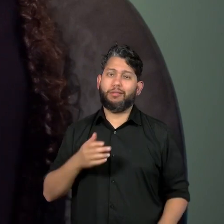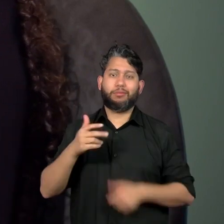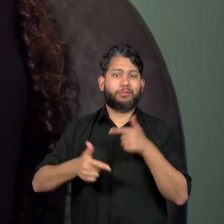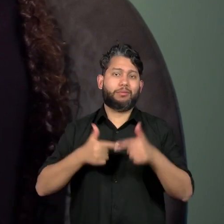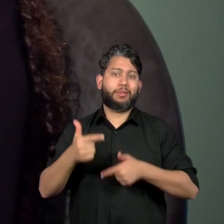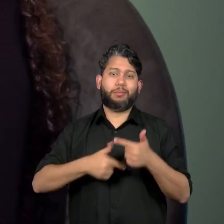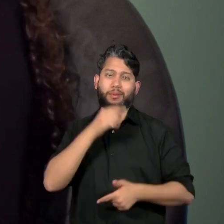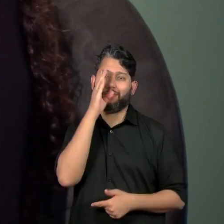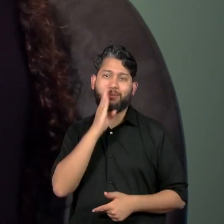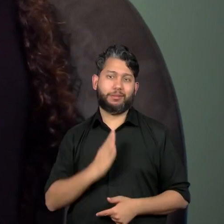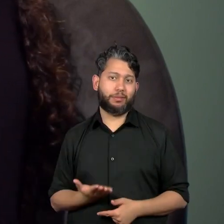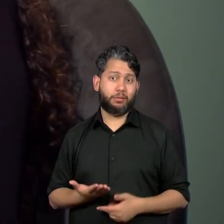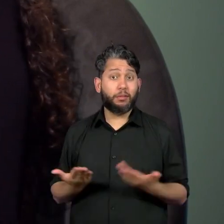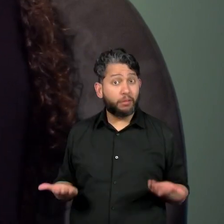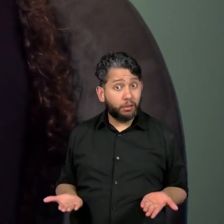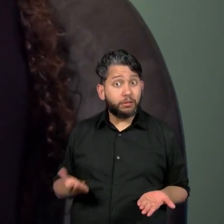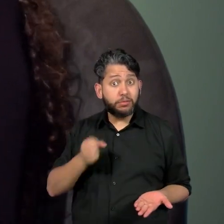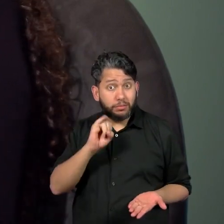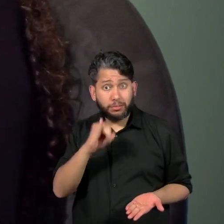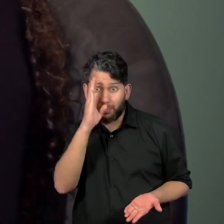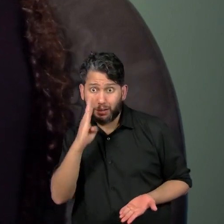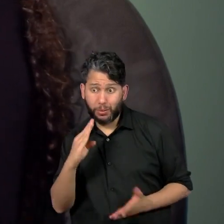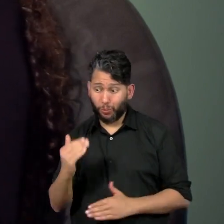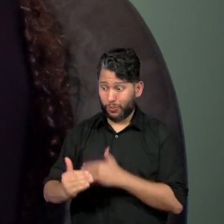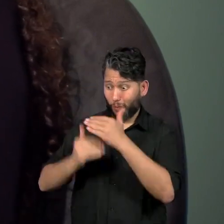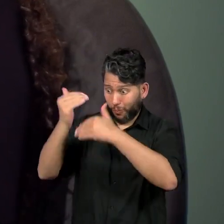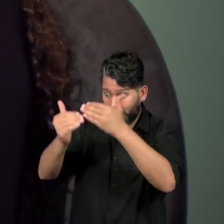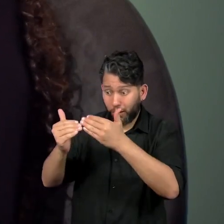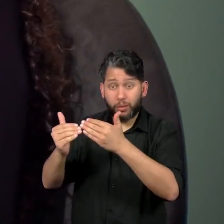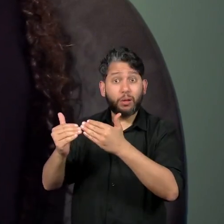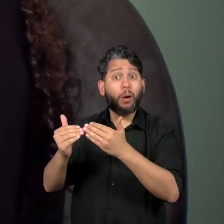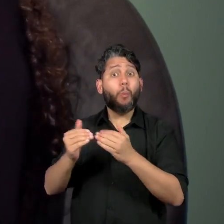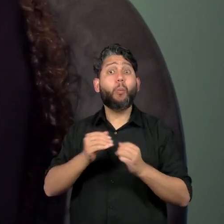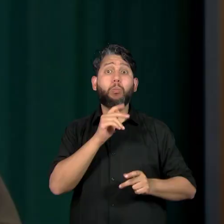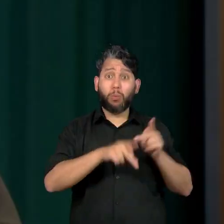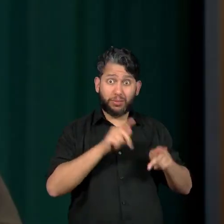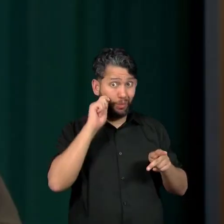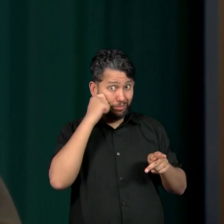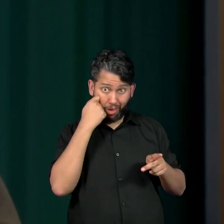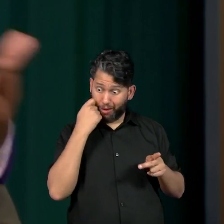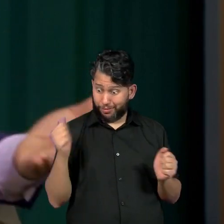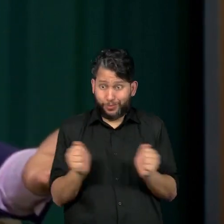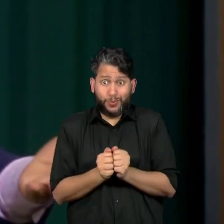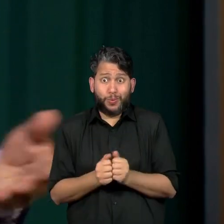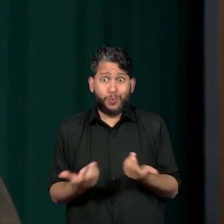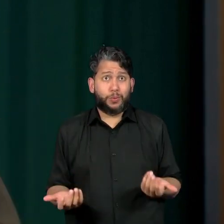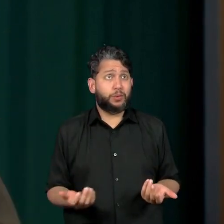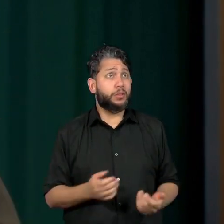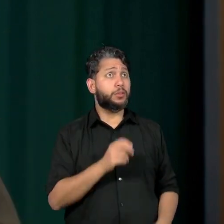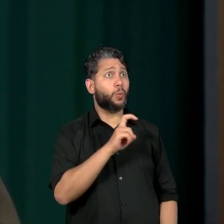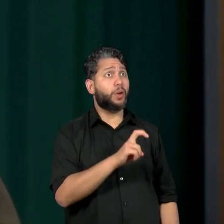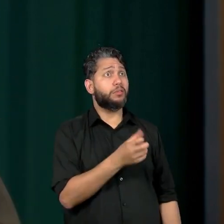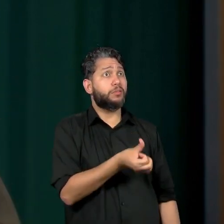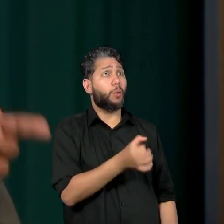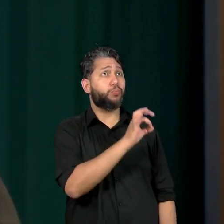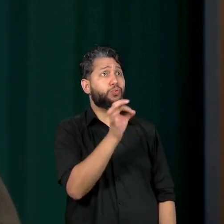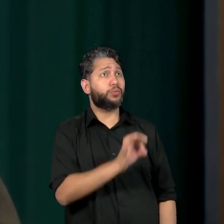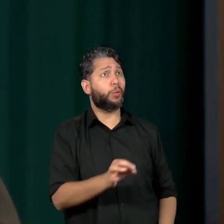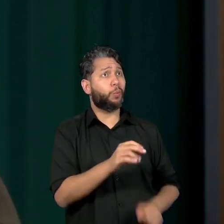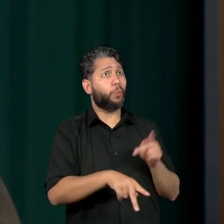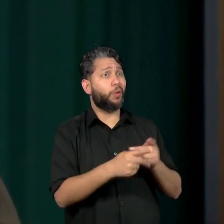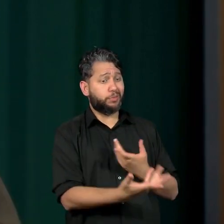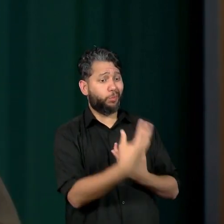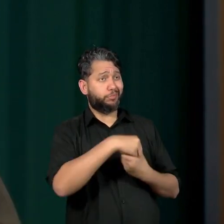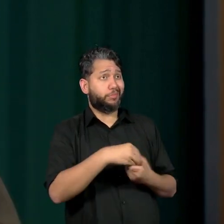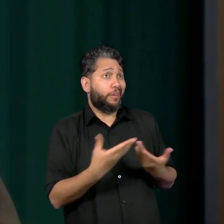para falar em desenvolvimento de Brasil sem falar em desenvolvimento da população negra. Nós somos 56% da população, mas aqui